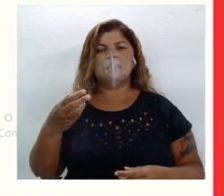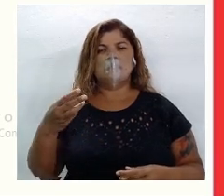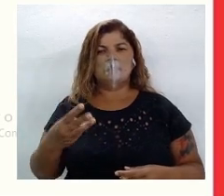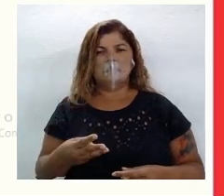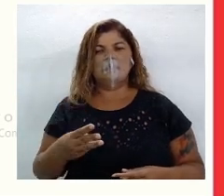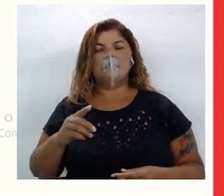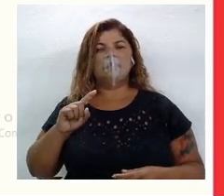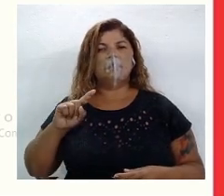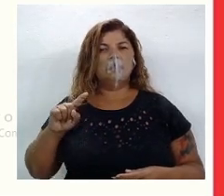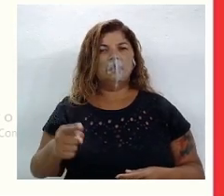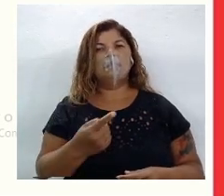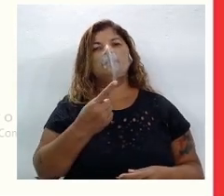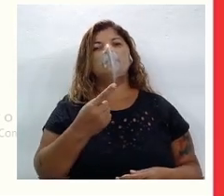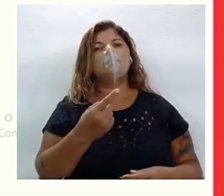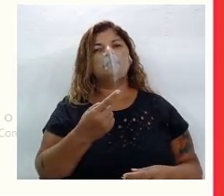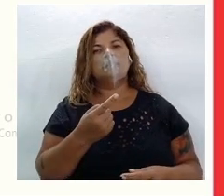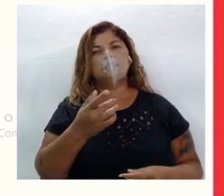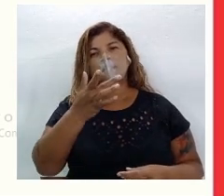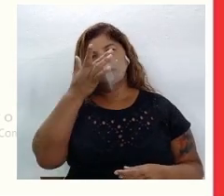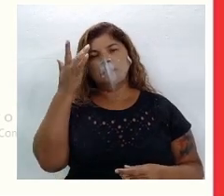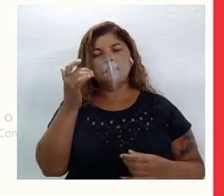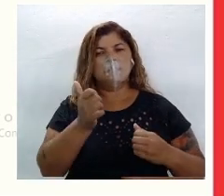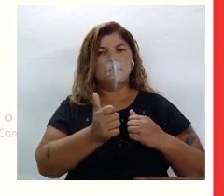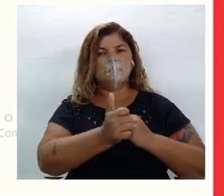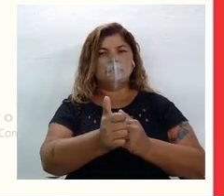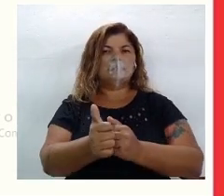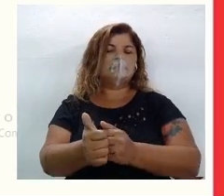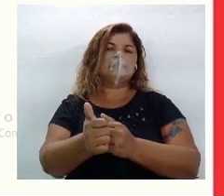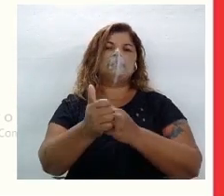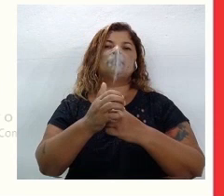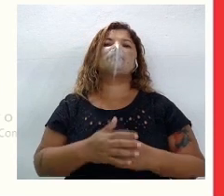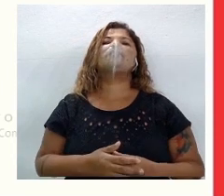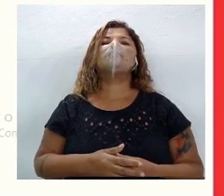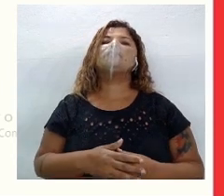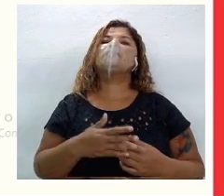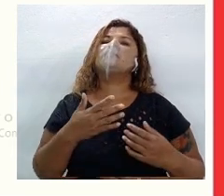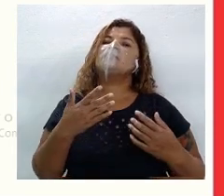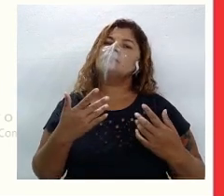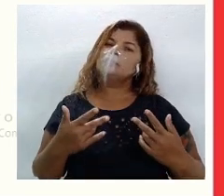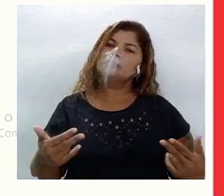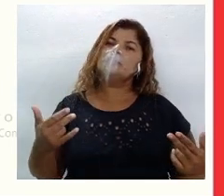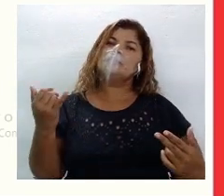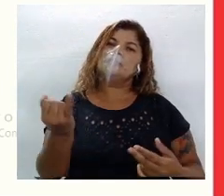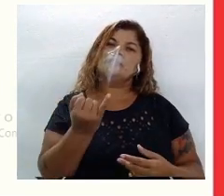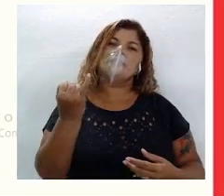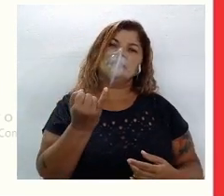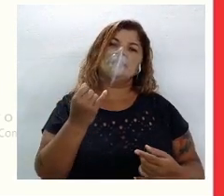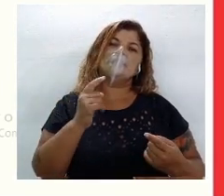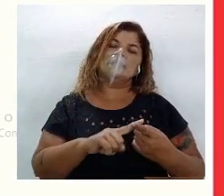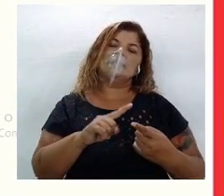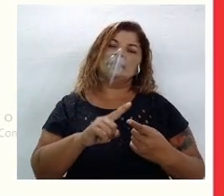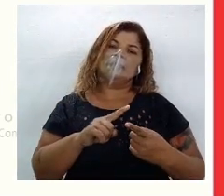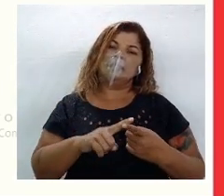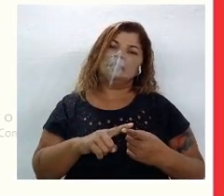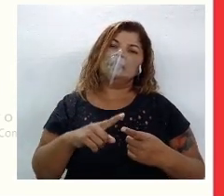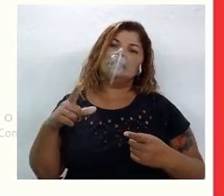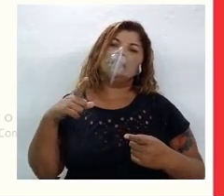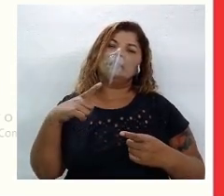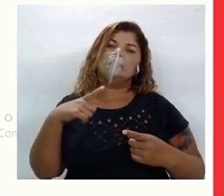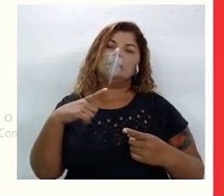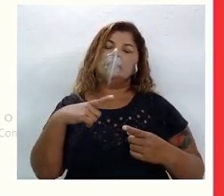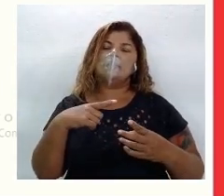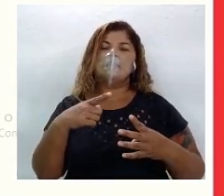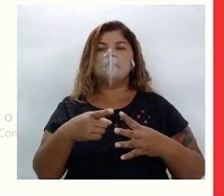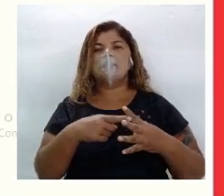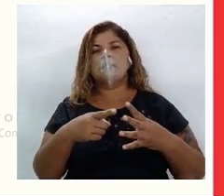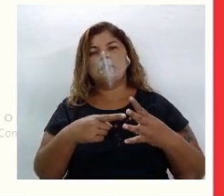163 milhões de seguidores. Algo também importante é, entre as maiores